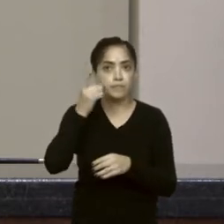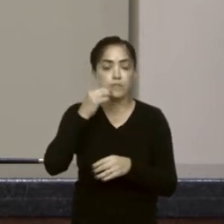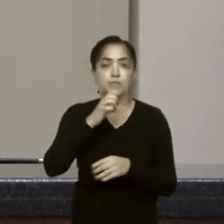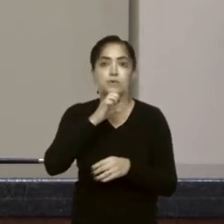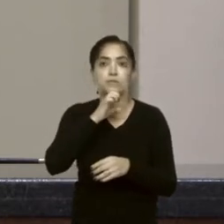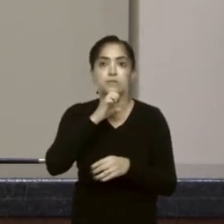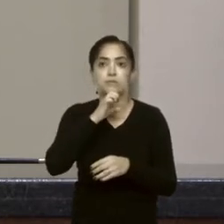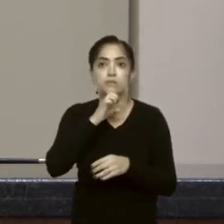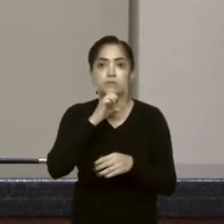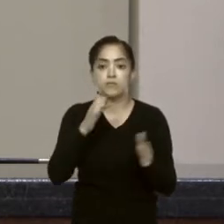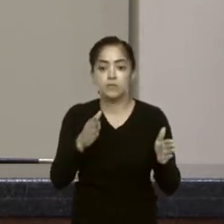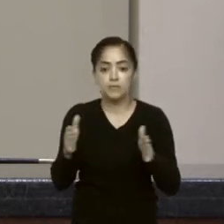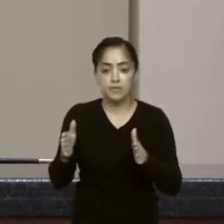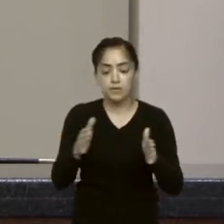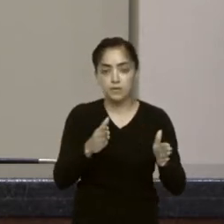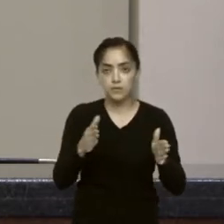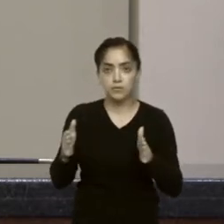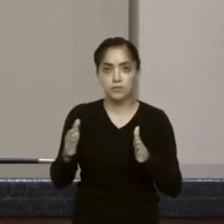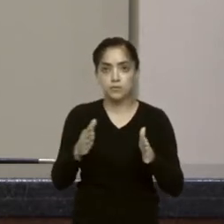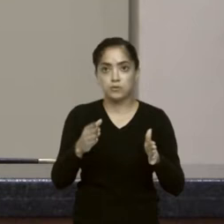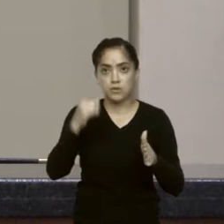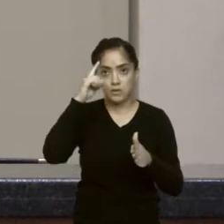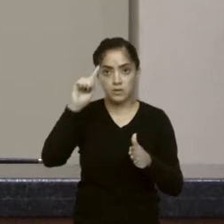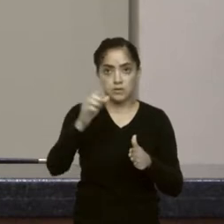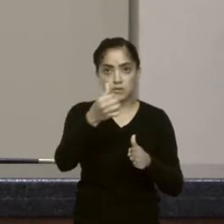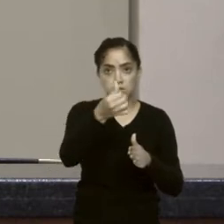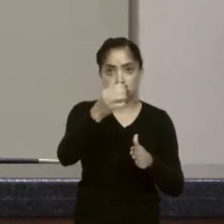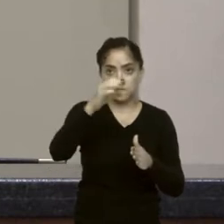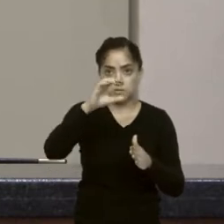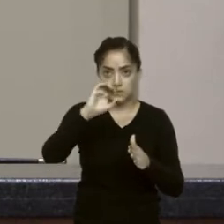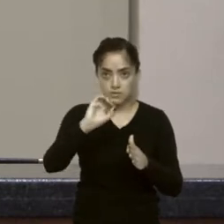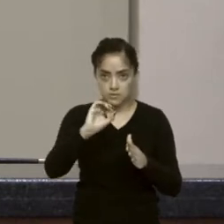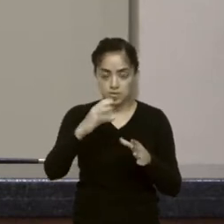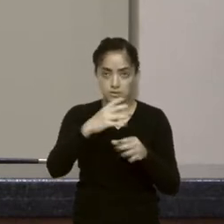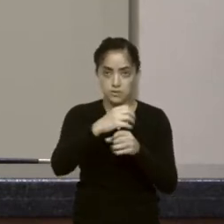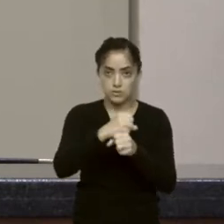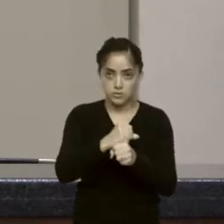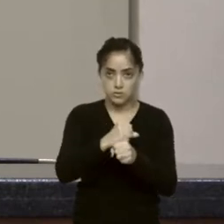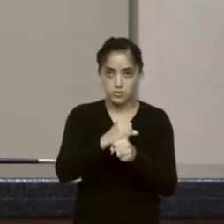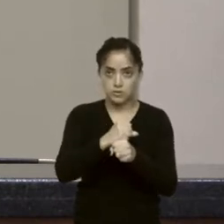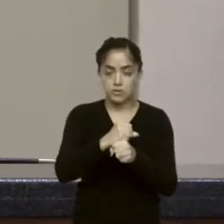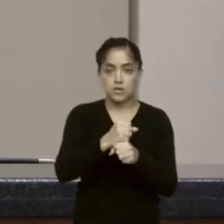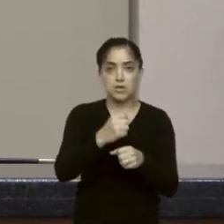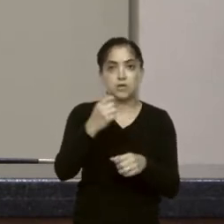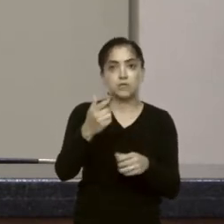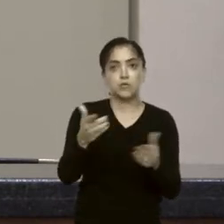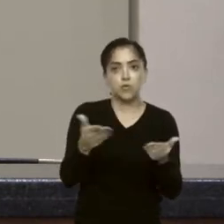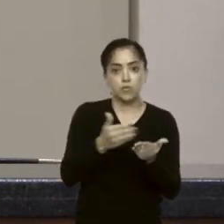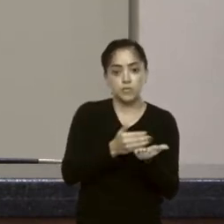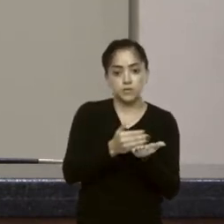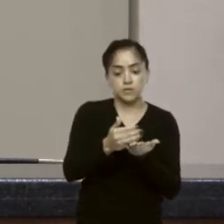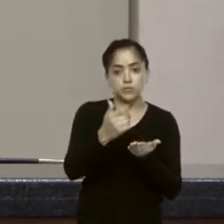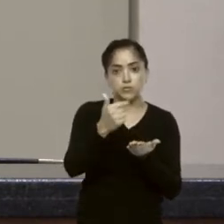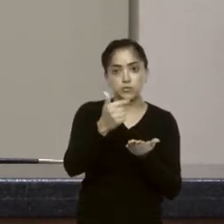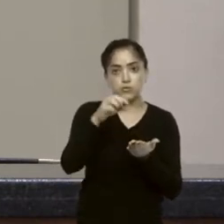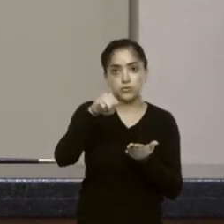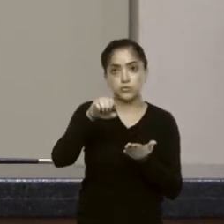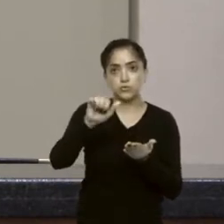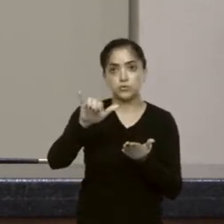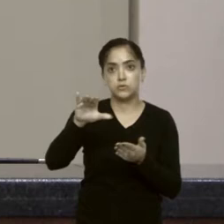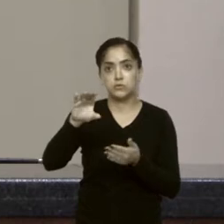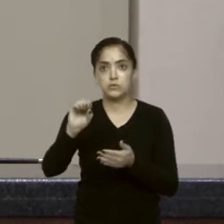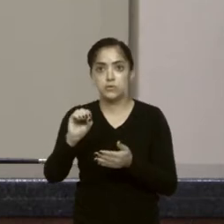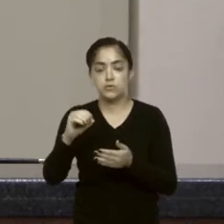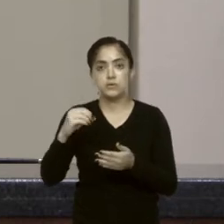Estevam pelo período de 60 dias a contar de 12 de maio do corrente ano, para tratar